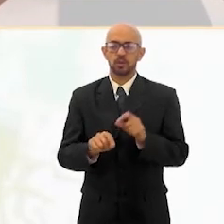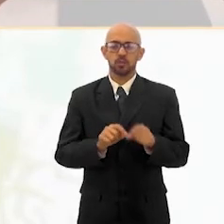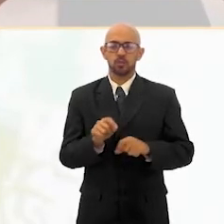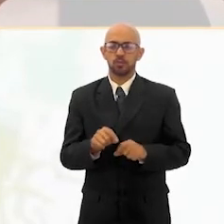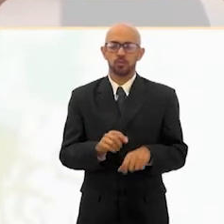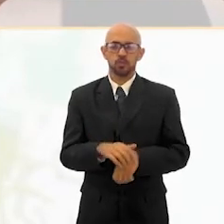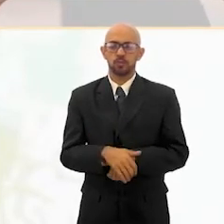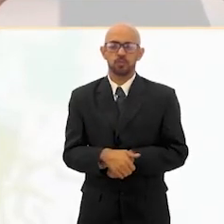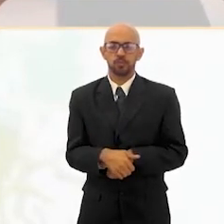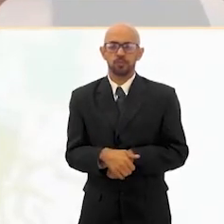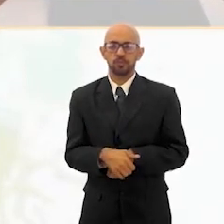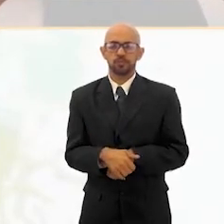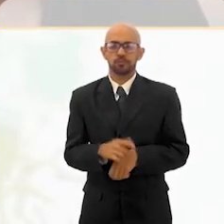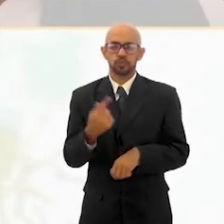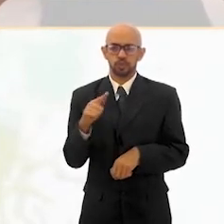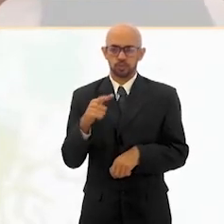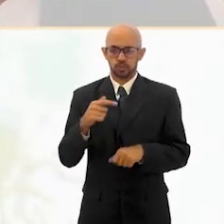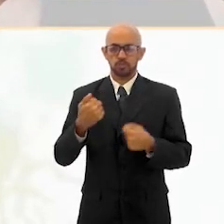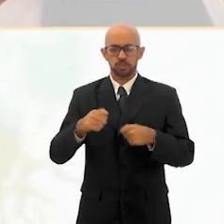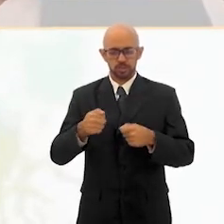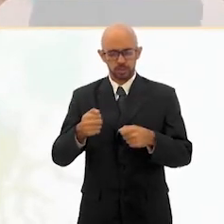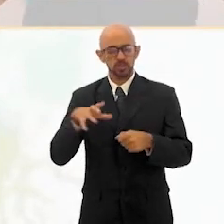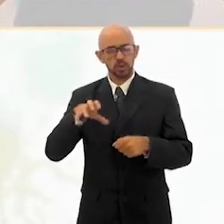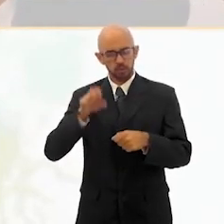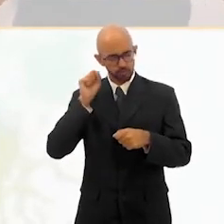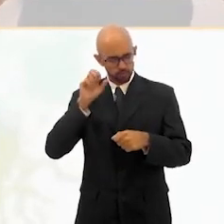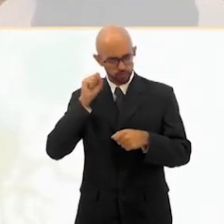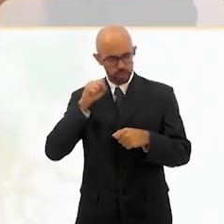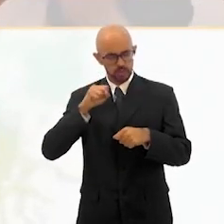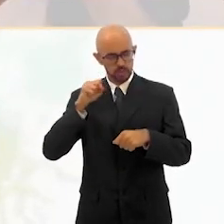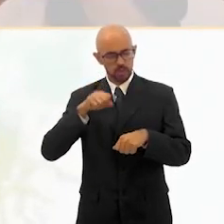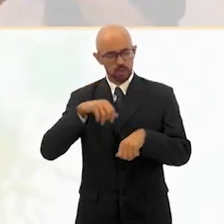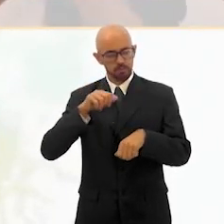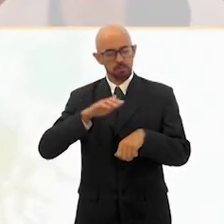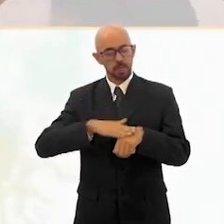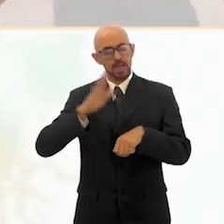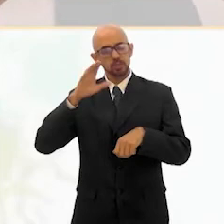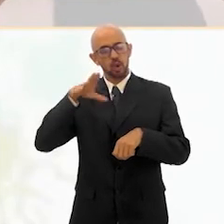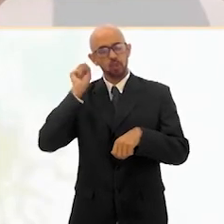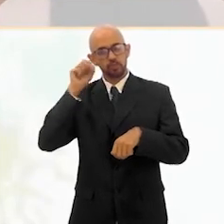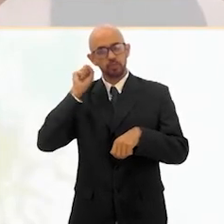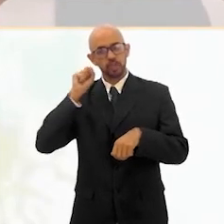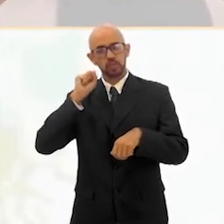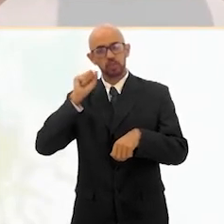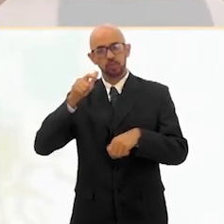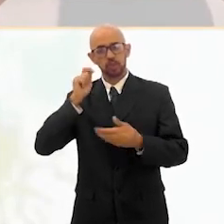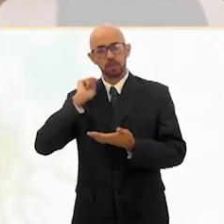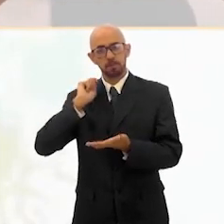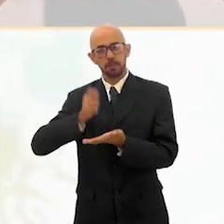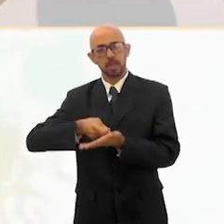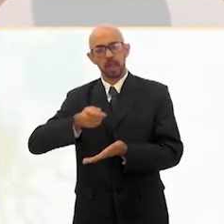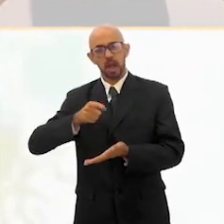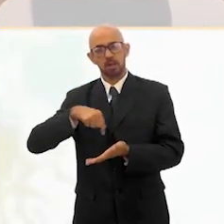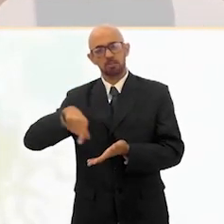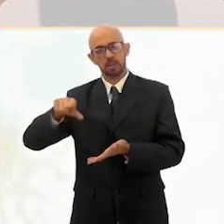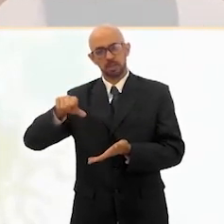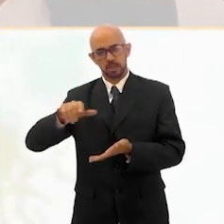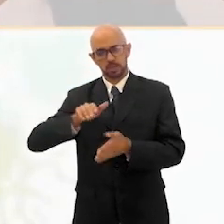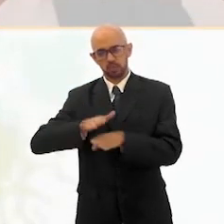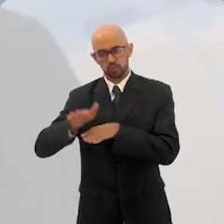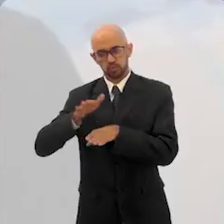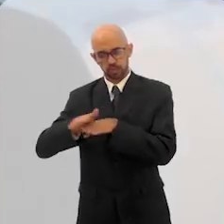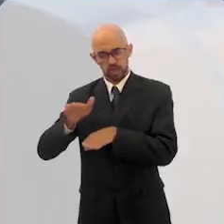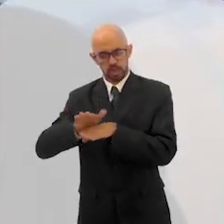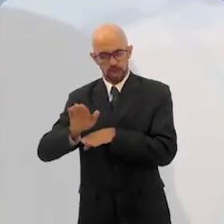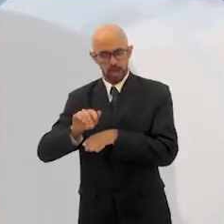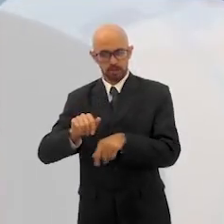Por isso que eu acho que assim, um gestor ele precisa ouvir muito. Eu tento ouvir mais do que direcionar. Mas aí, em algum momento, você tem que Perfeito. direcionar e você tem